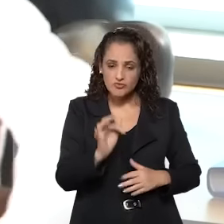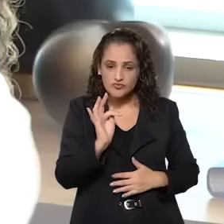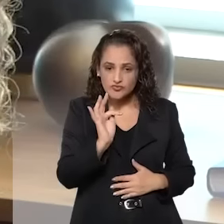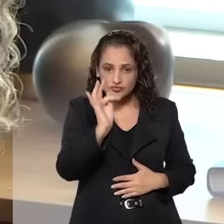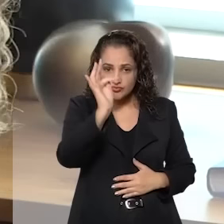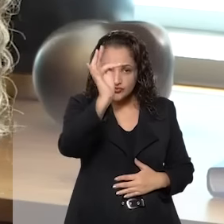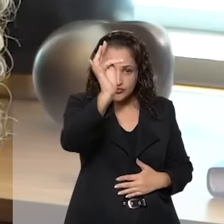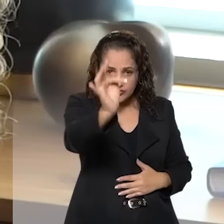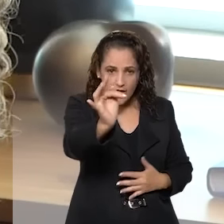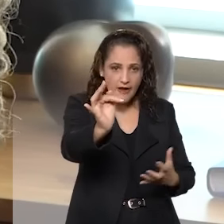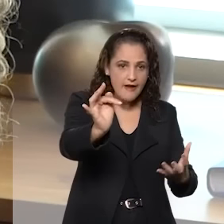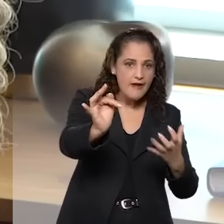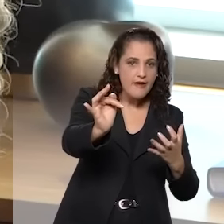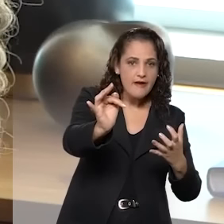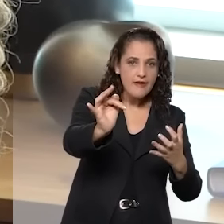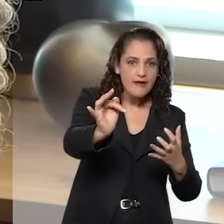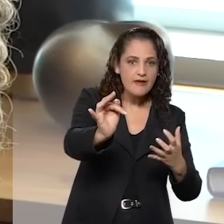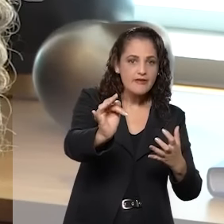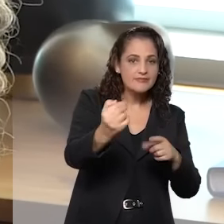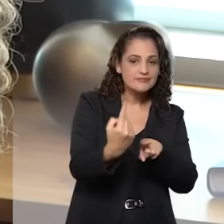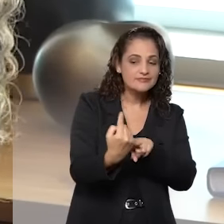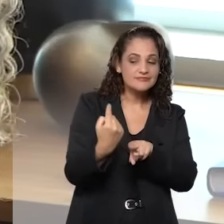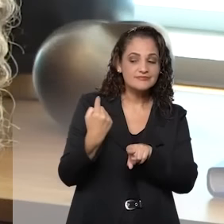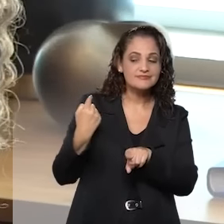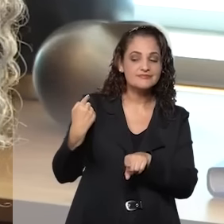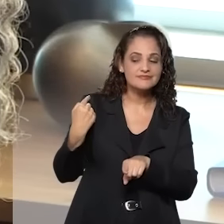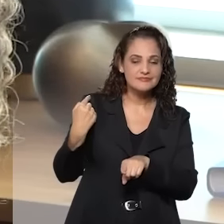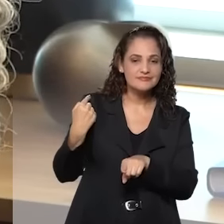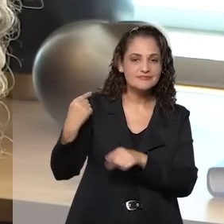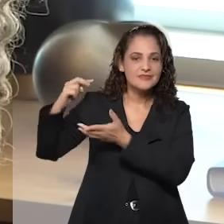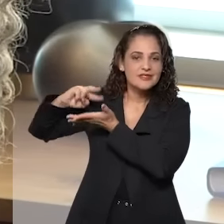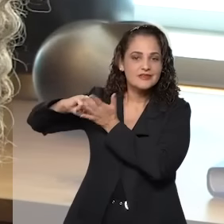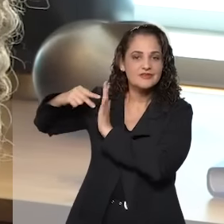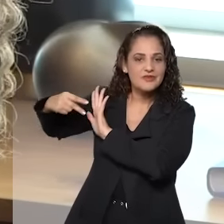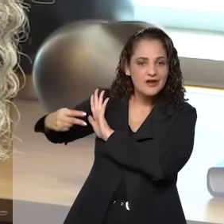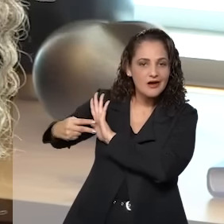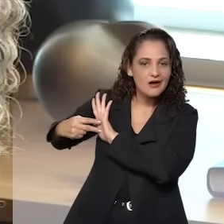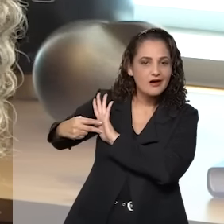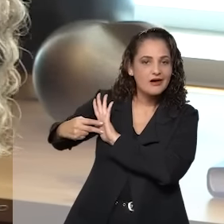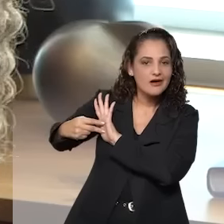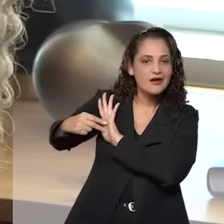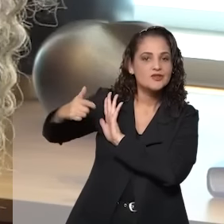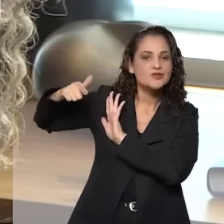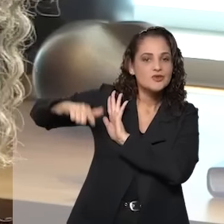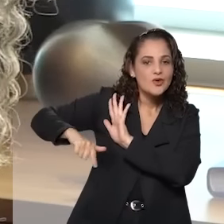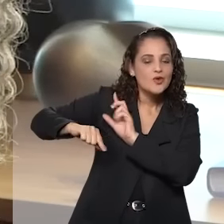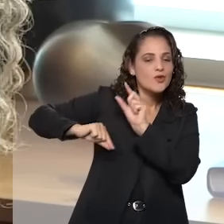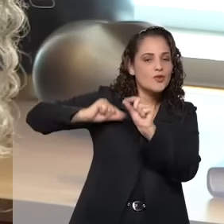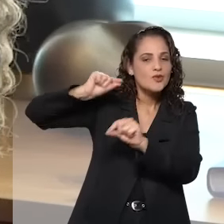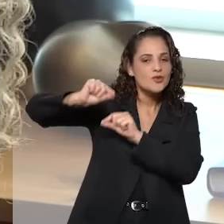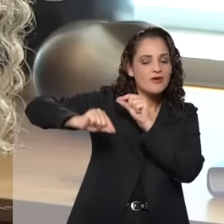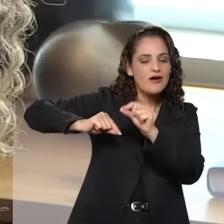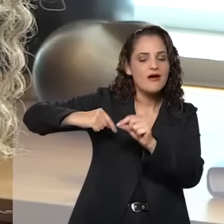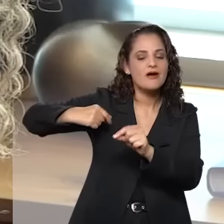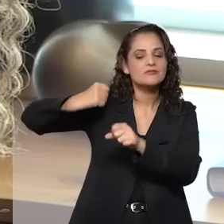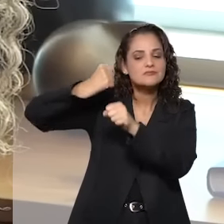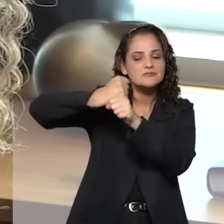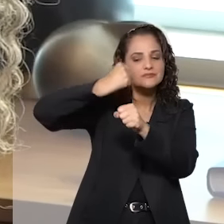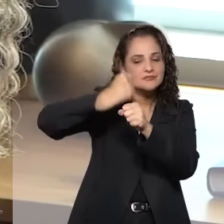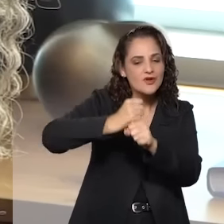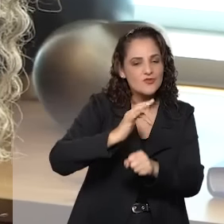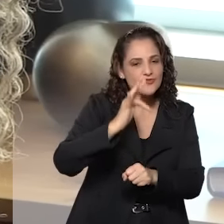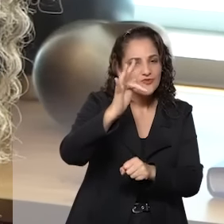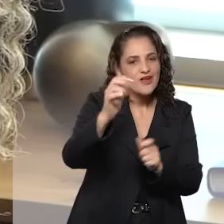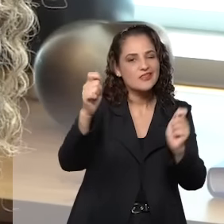que a gente quer pro futuro é importante a gente olhar para trás significar o passado né ressignificar o passado pra gente poder construir o